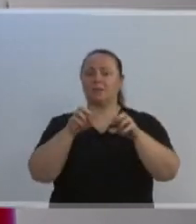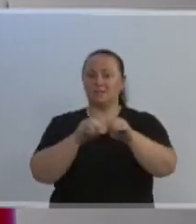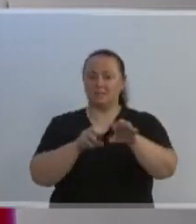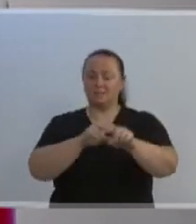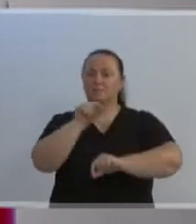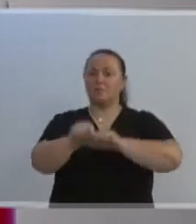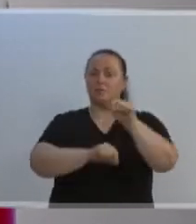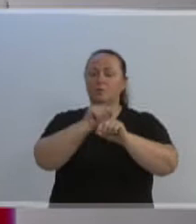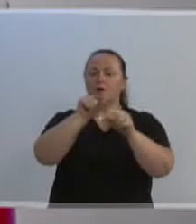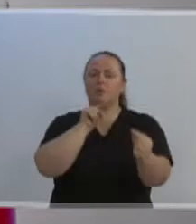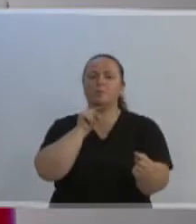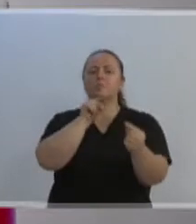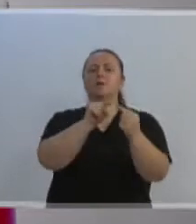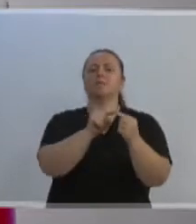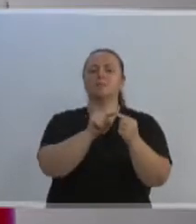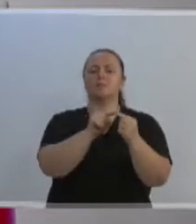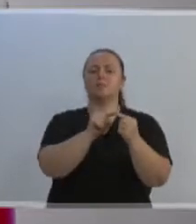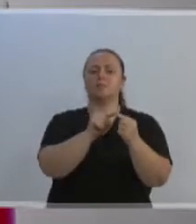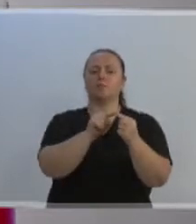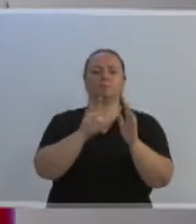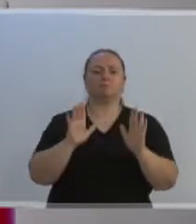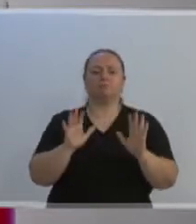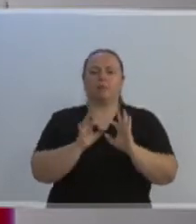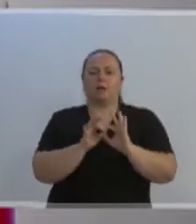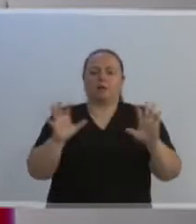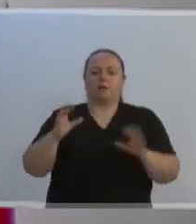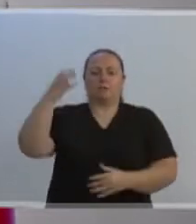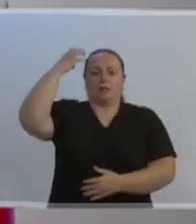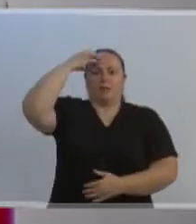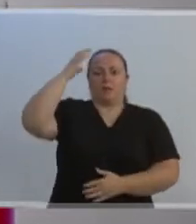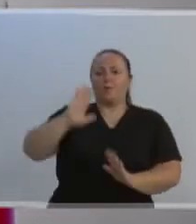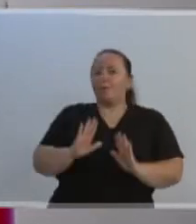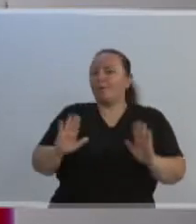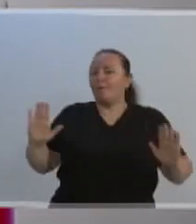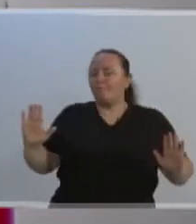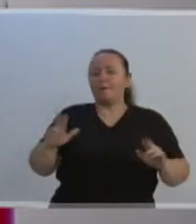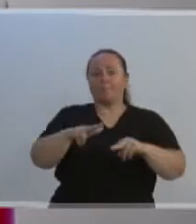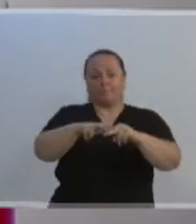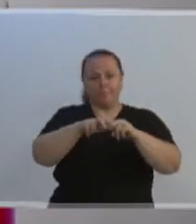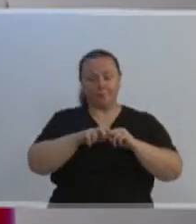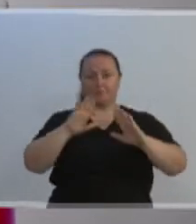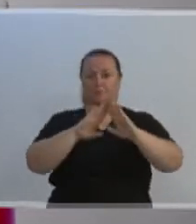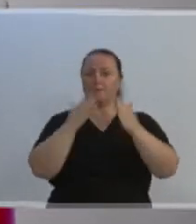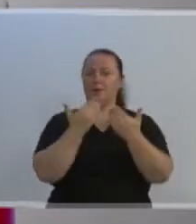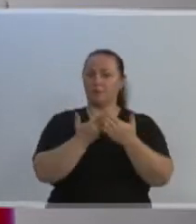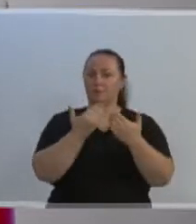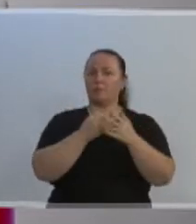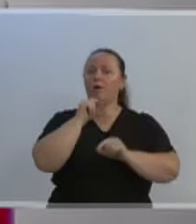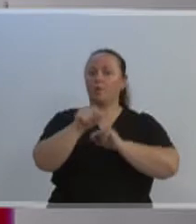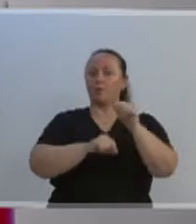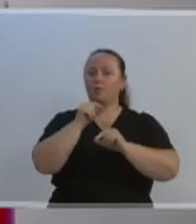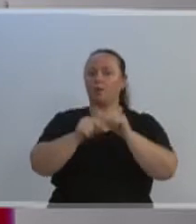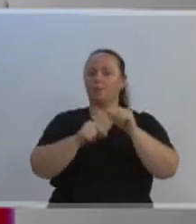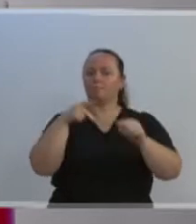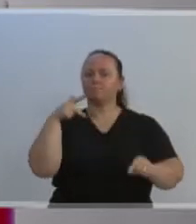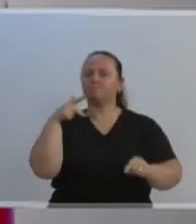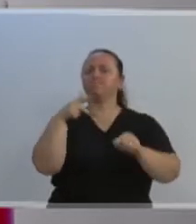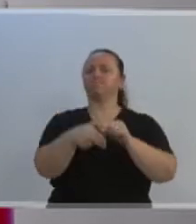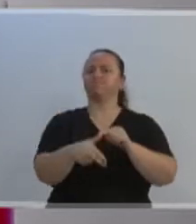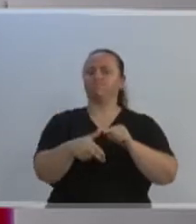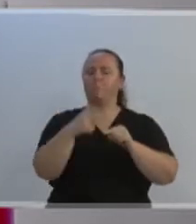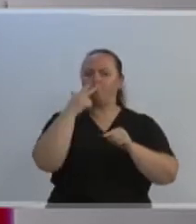são objetivas e independentes de culpa. Assim, a escola que violar, incluindo seus